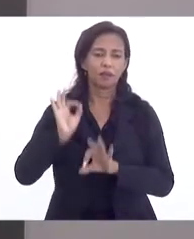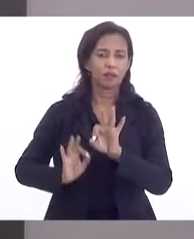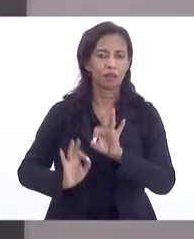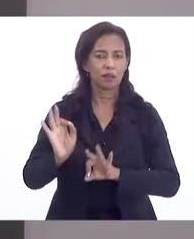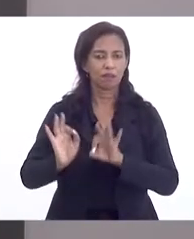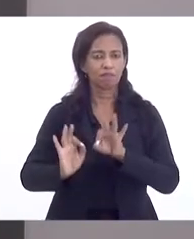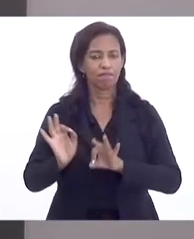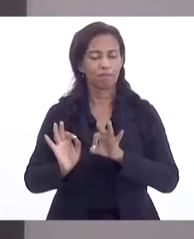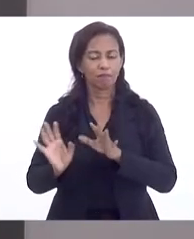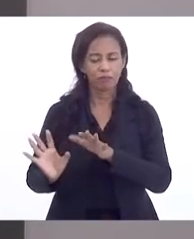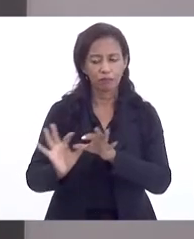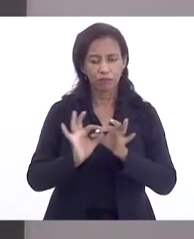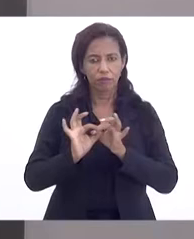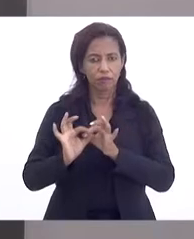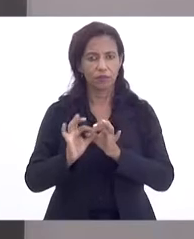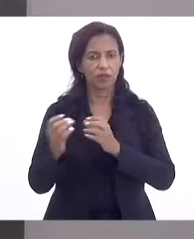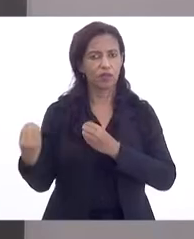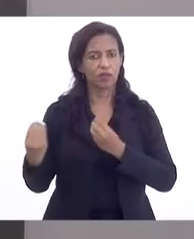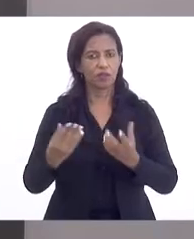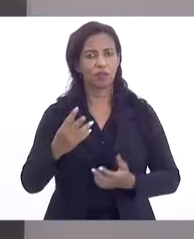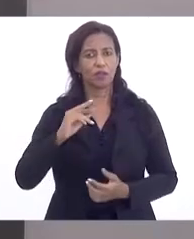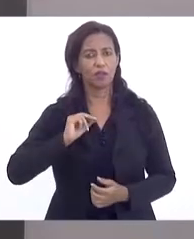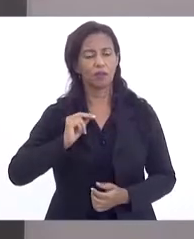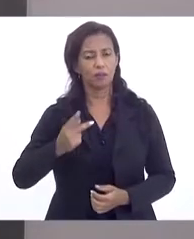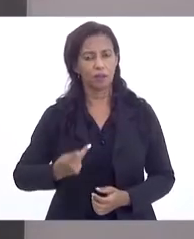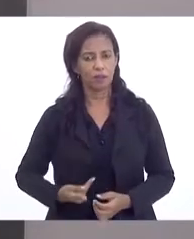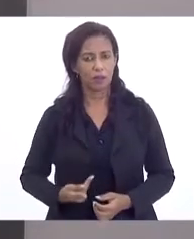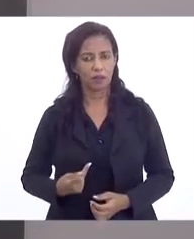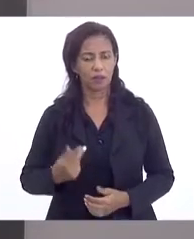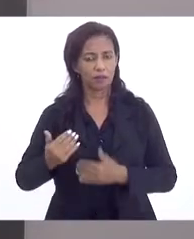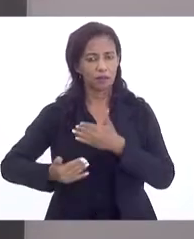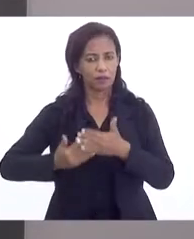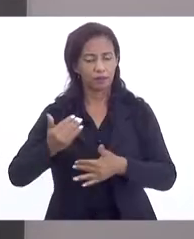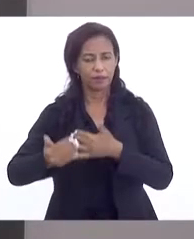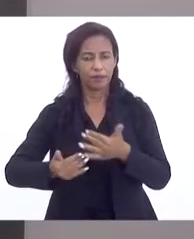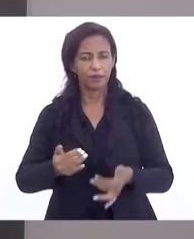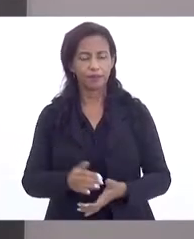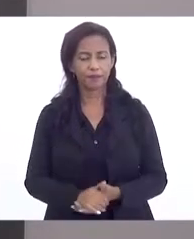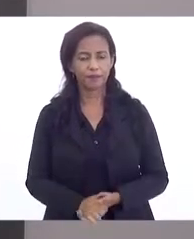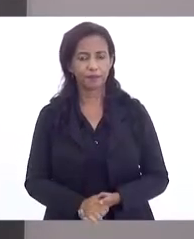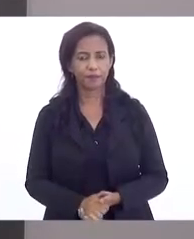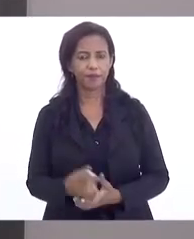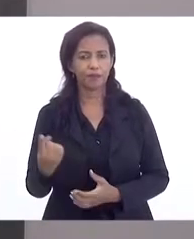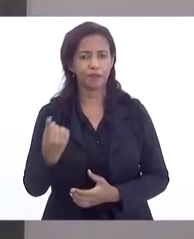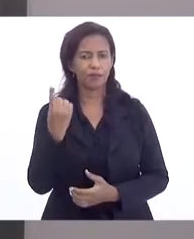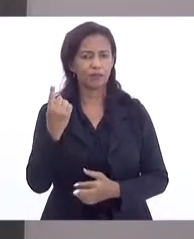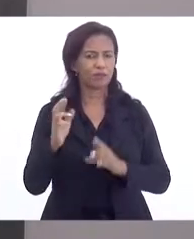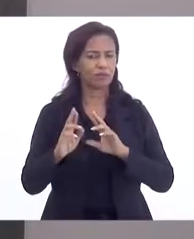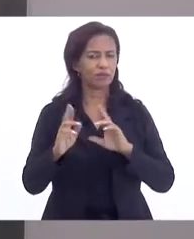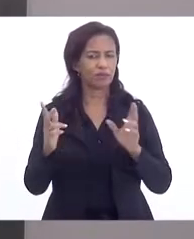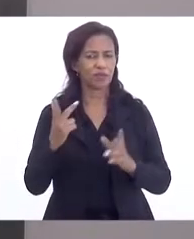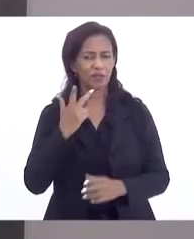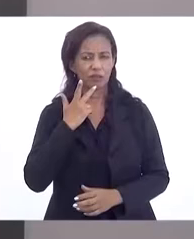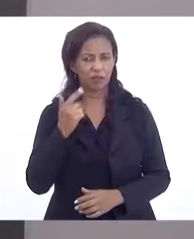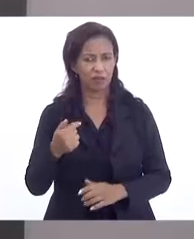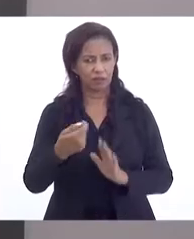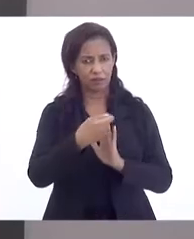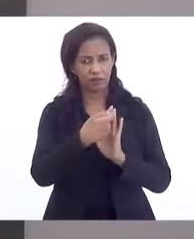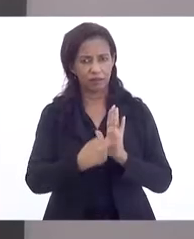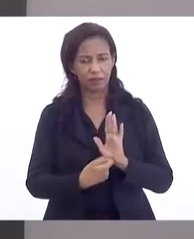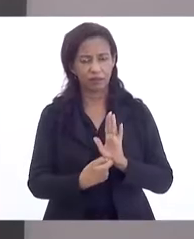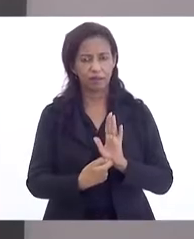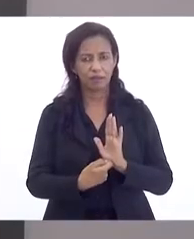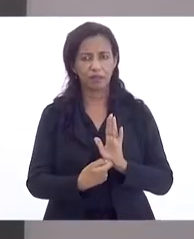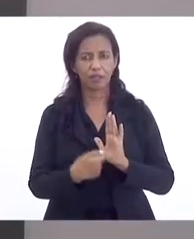de ressocializar e trazer humanidade e humanização para esse processo. A única divergência que eu faço nessa pauta, e não é